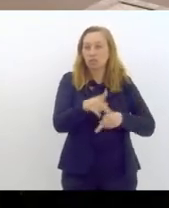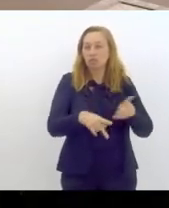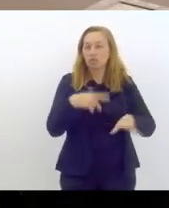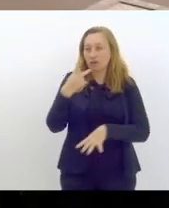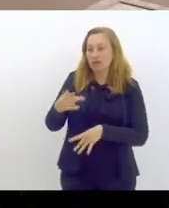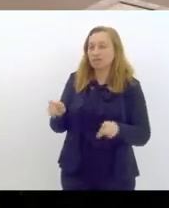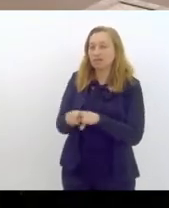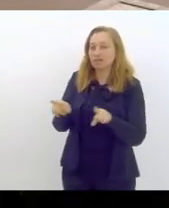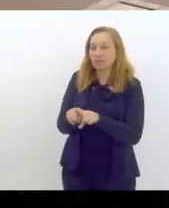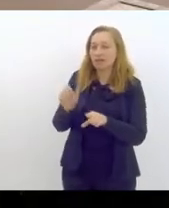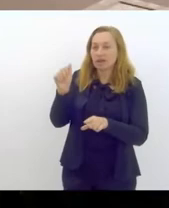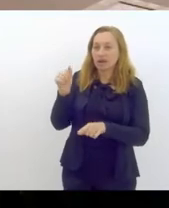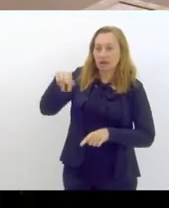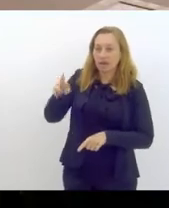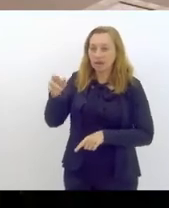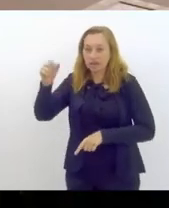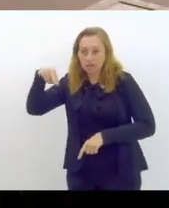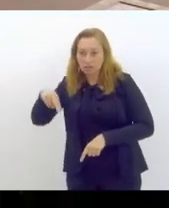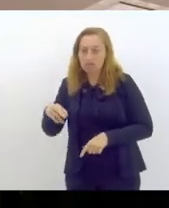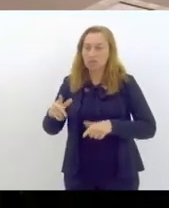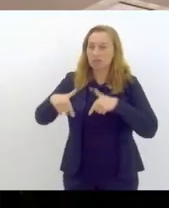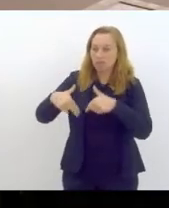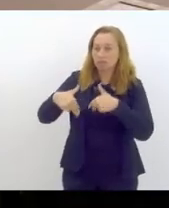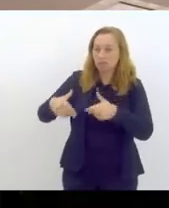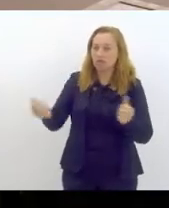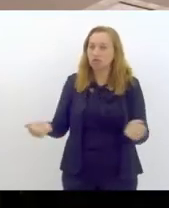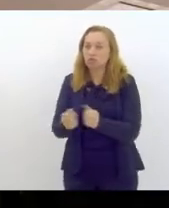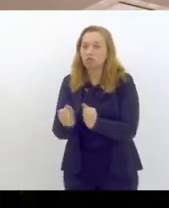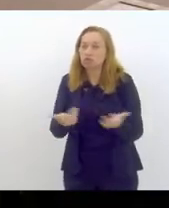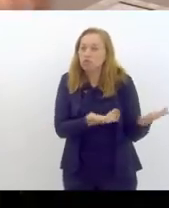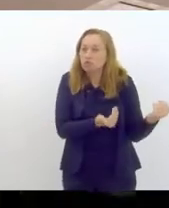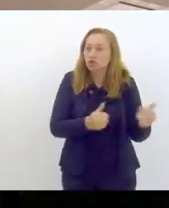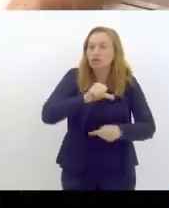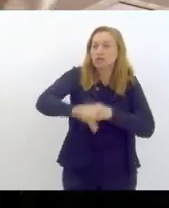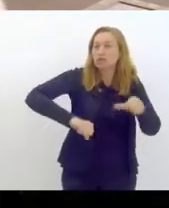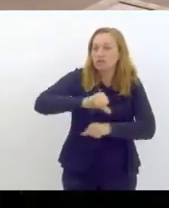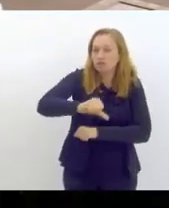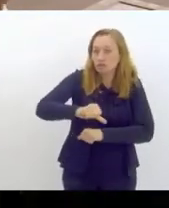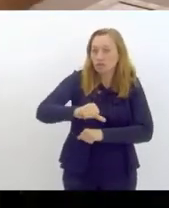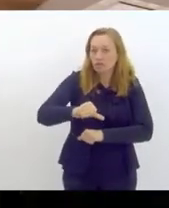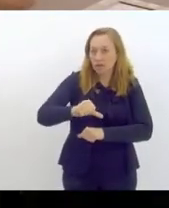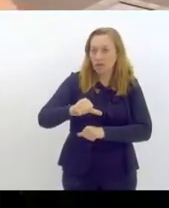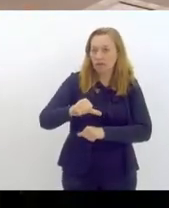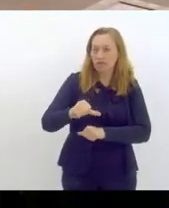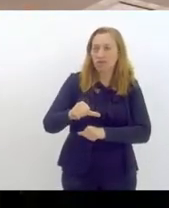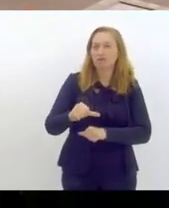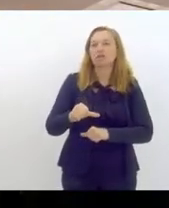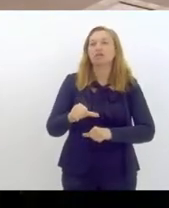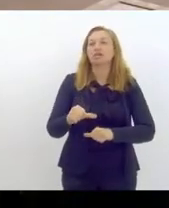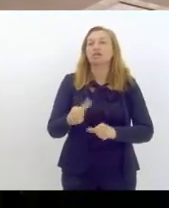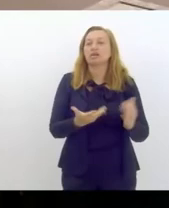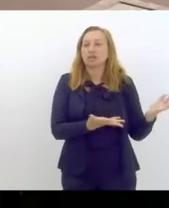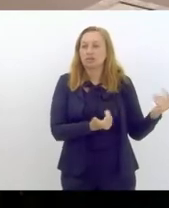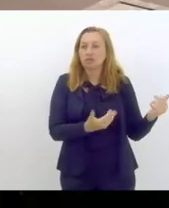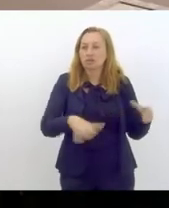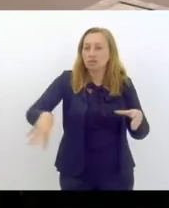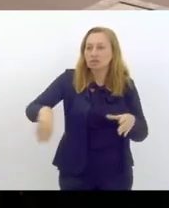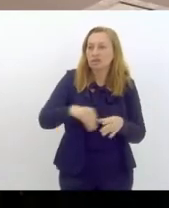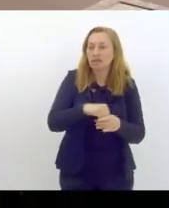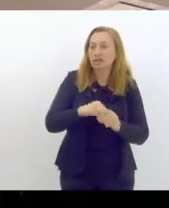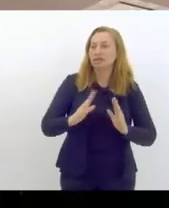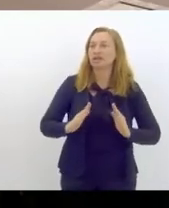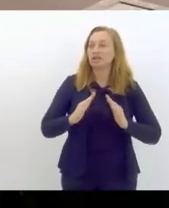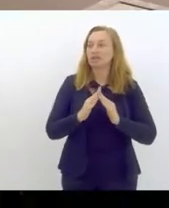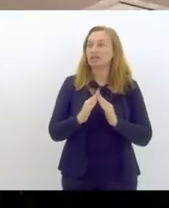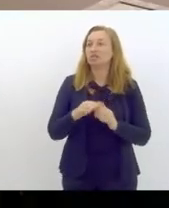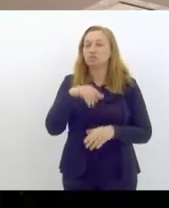Anderson, que tem conseguido, na militância com a juventude, transformar esse protagonismo da juventude integrado à casa. E eu não